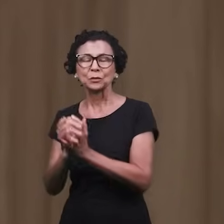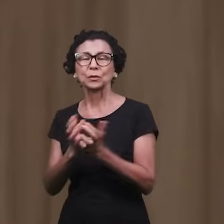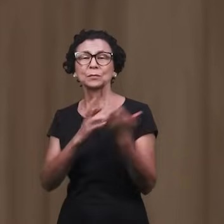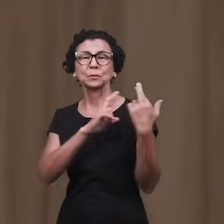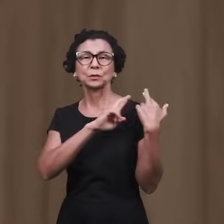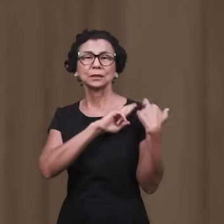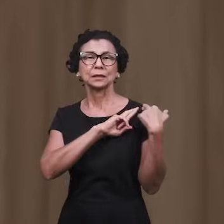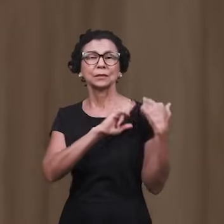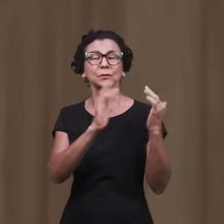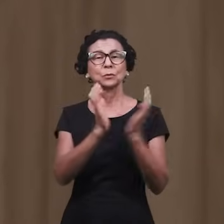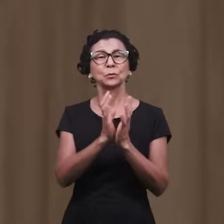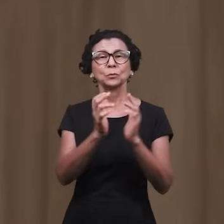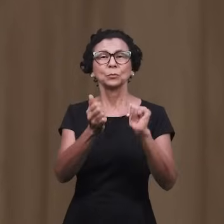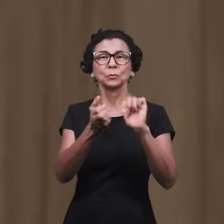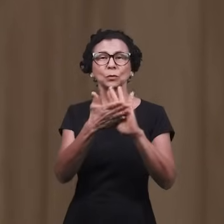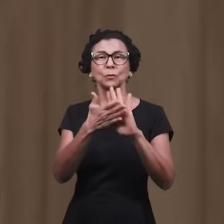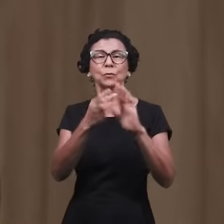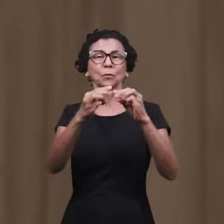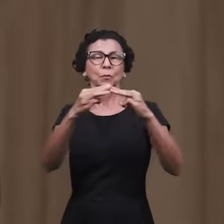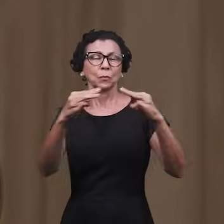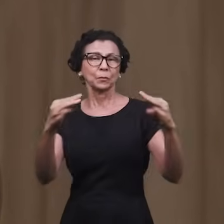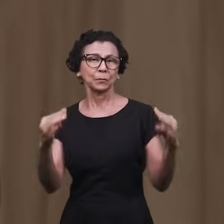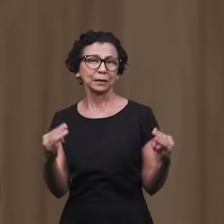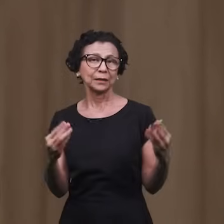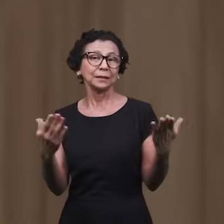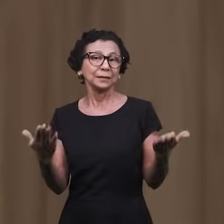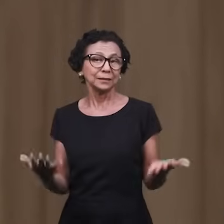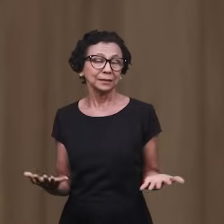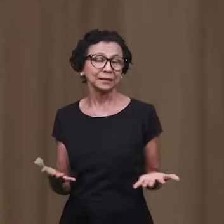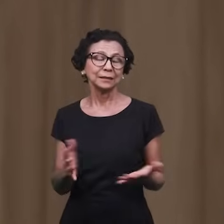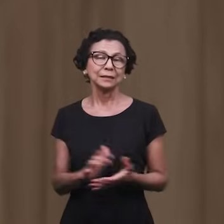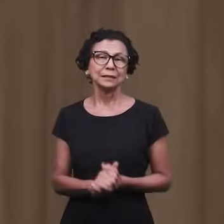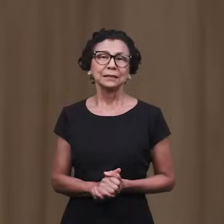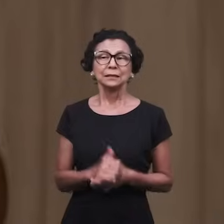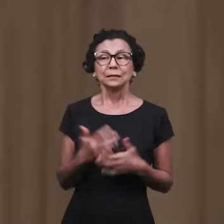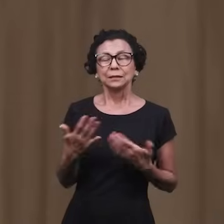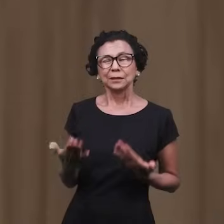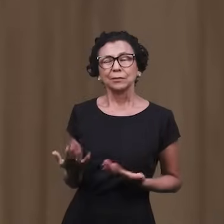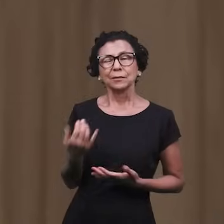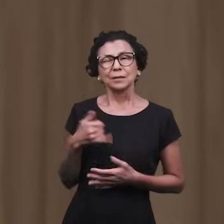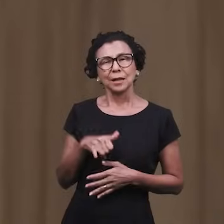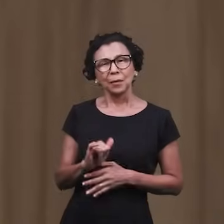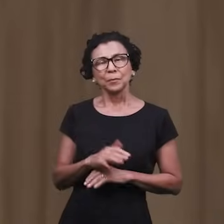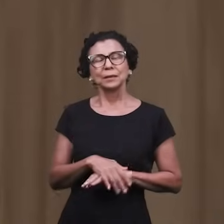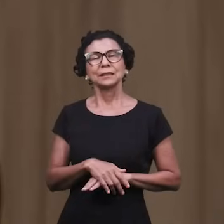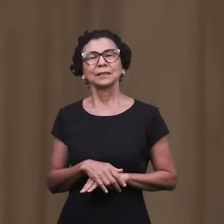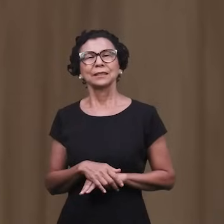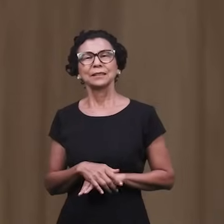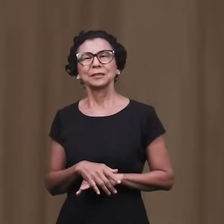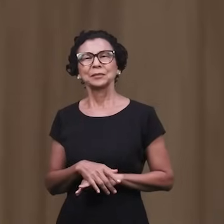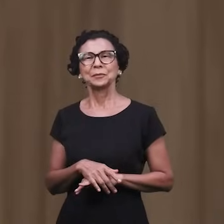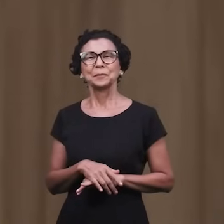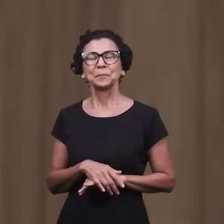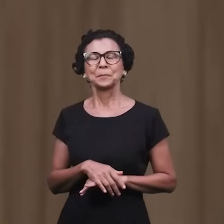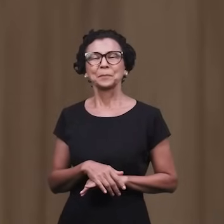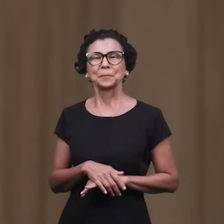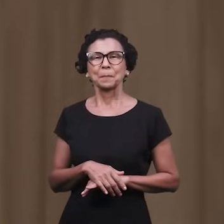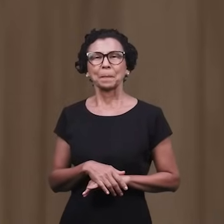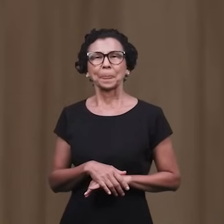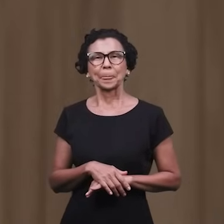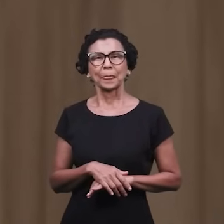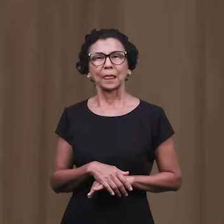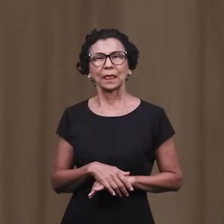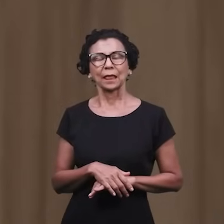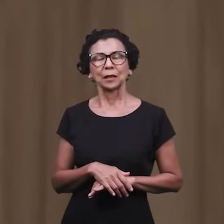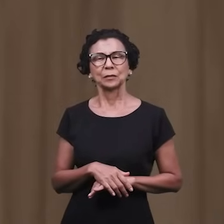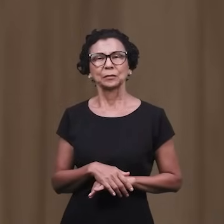de certa forma, nas suas atividades no Manaim, então eu sempre estive no radar. Quando chegou a data, assim,